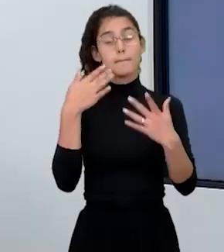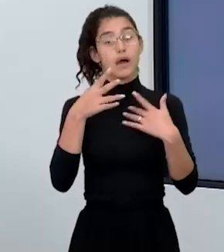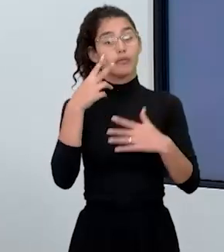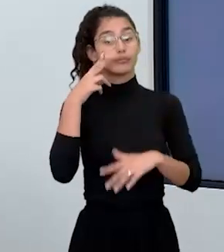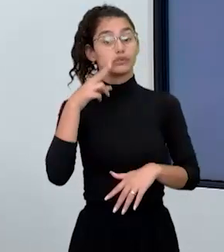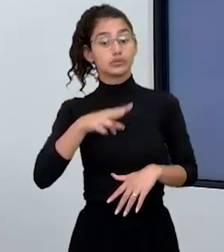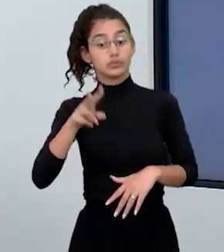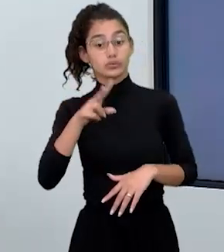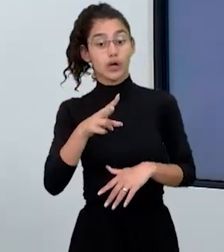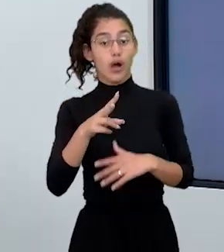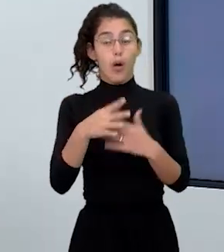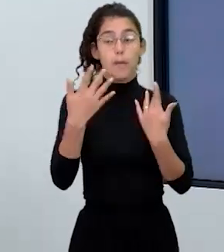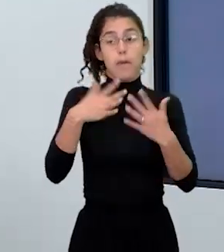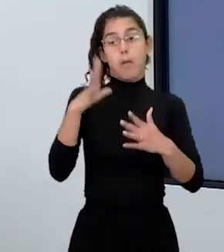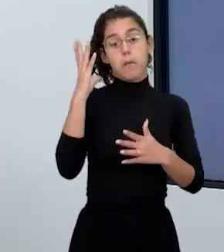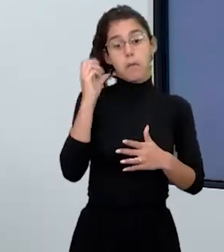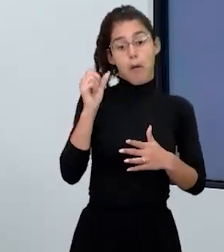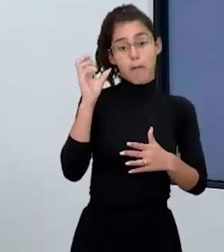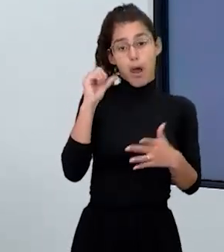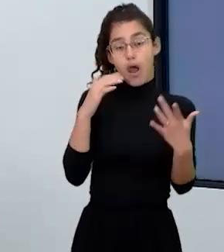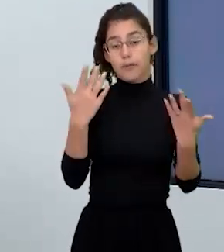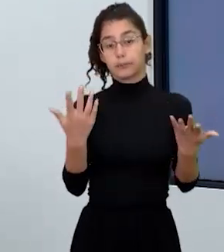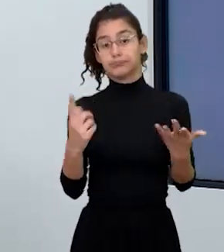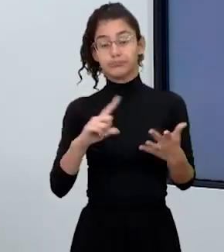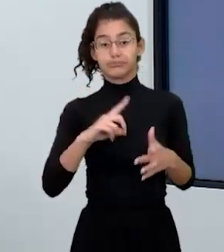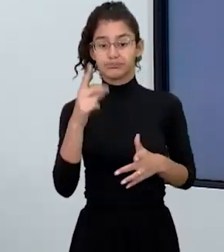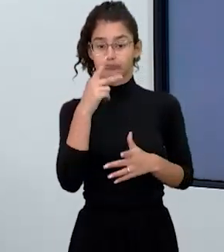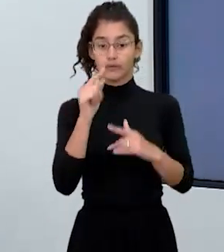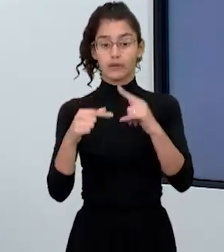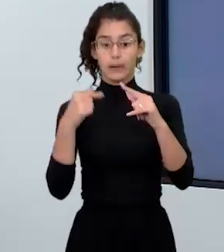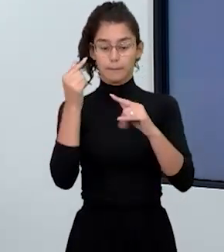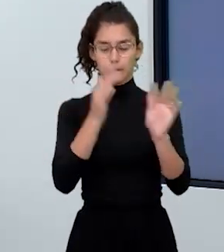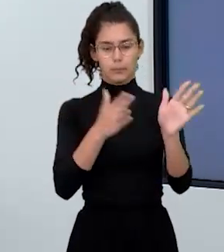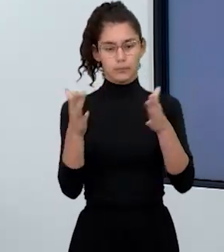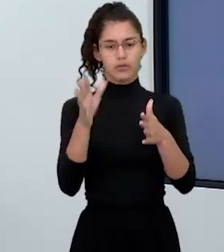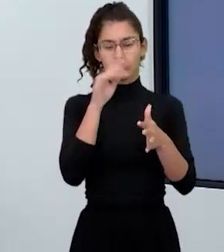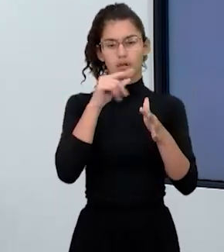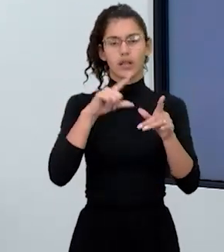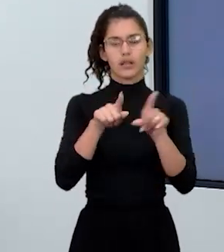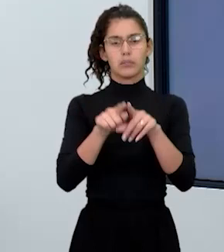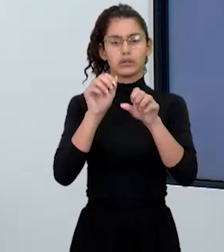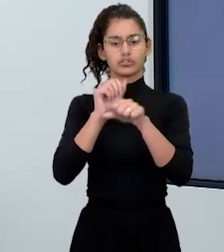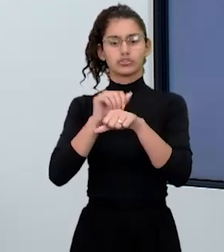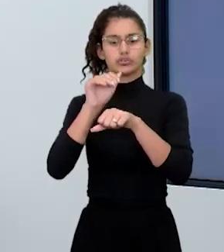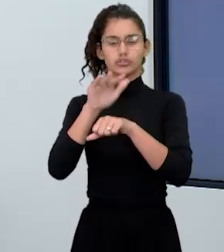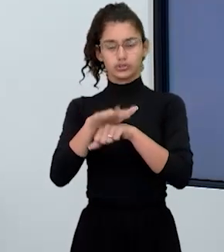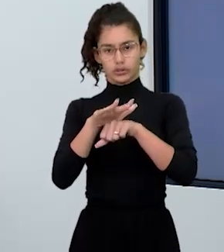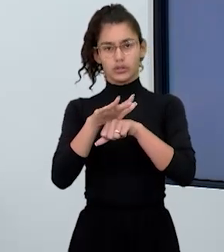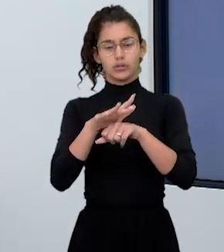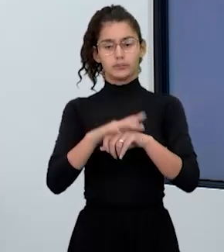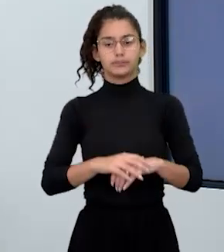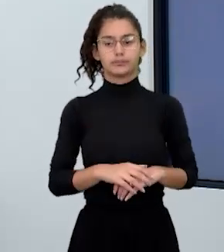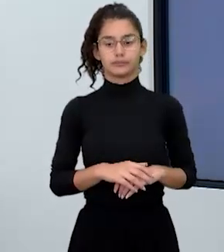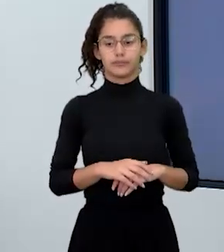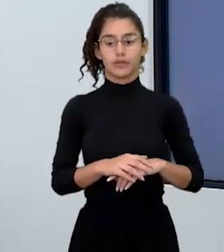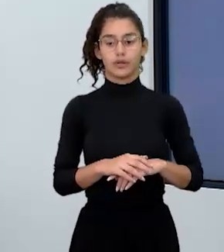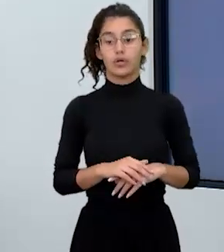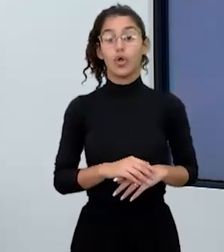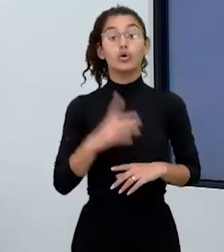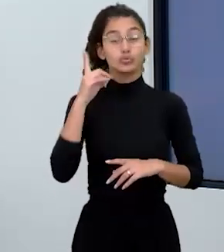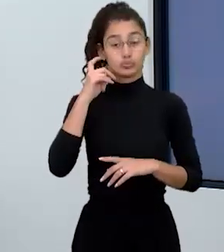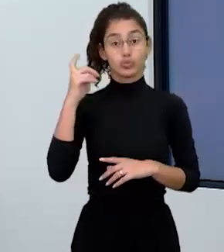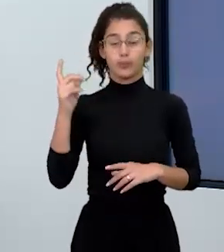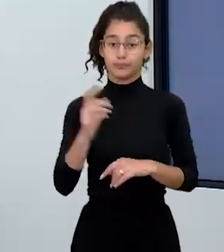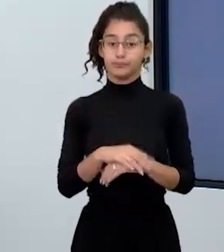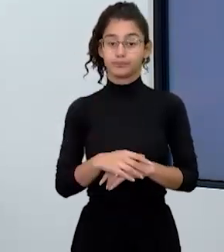aquele que é mais auditivo. Eu acho que é na próxima parte que ele dá aí as dicas também dos efeitos